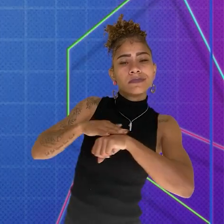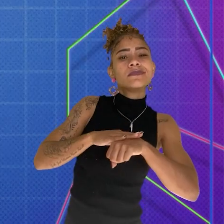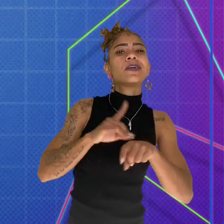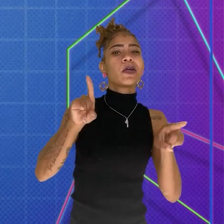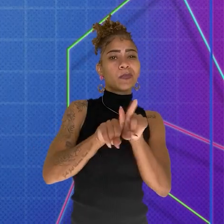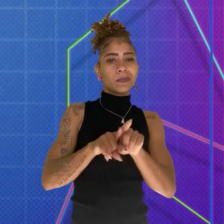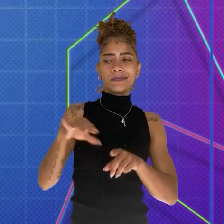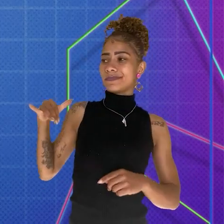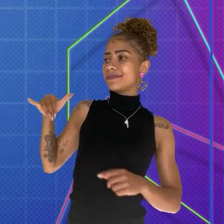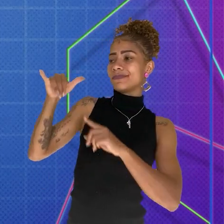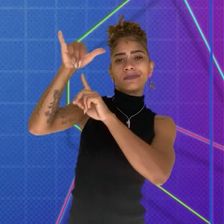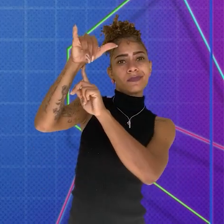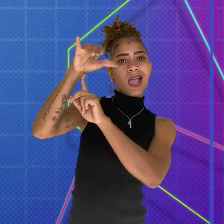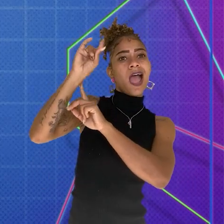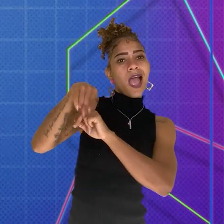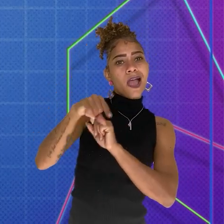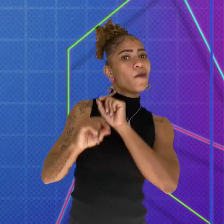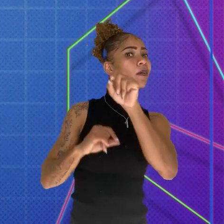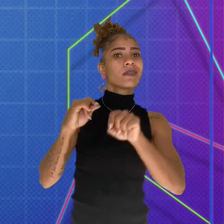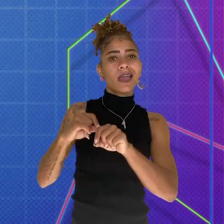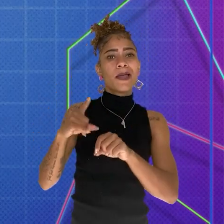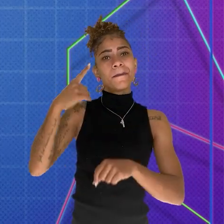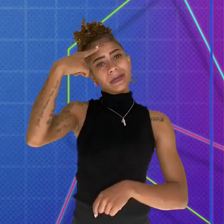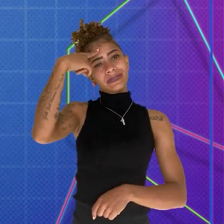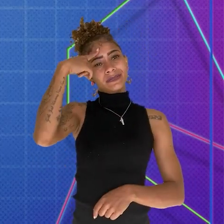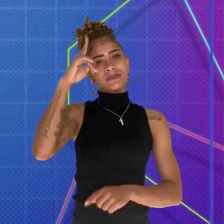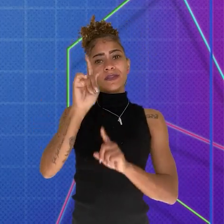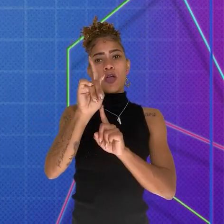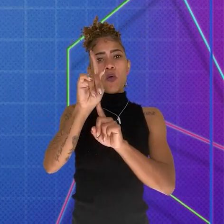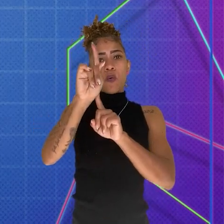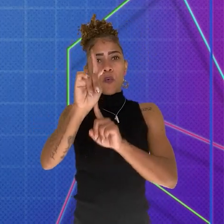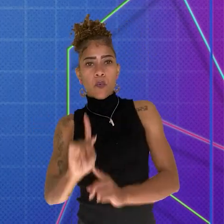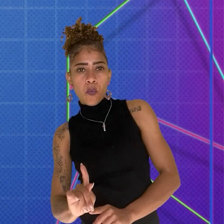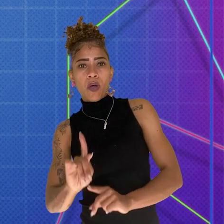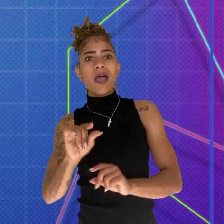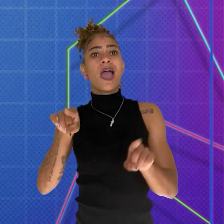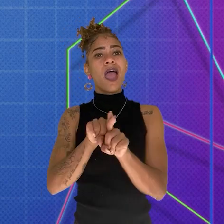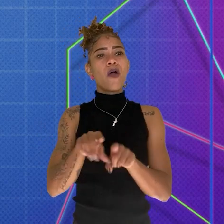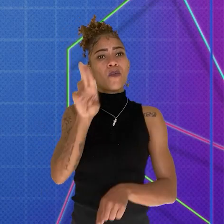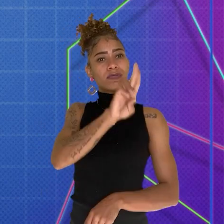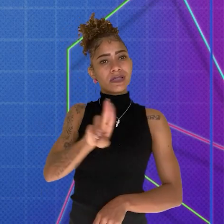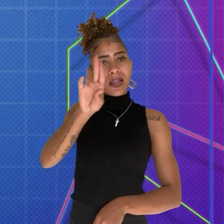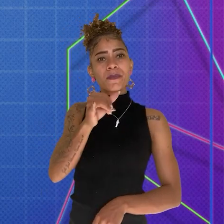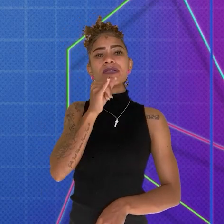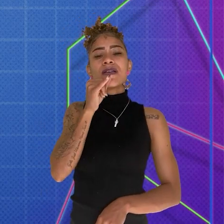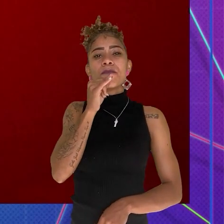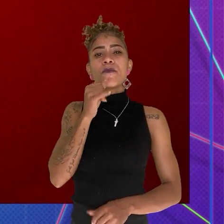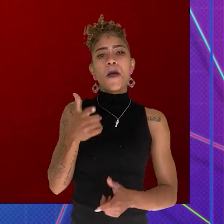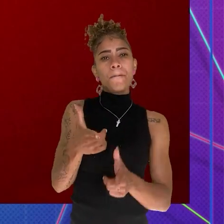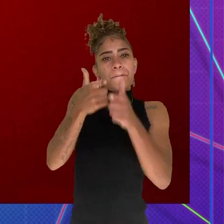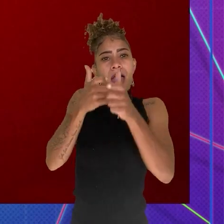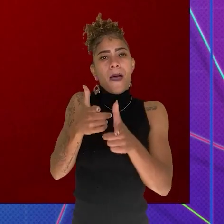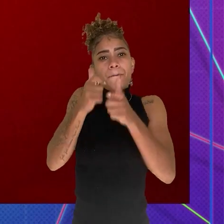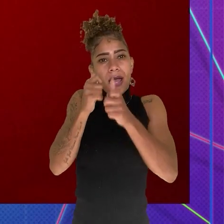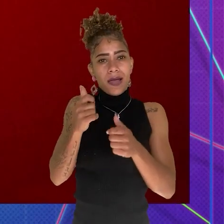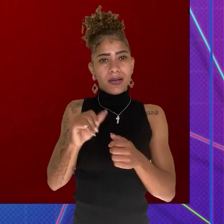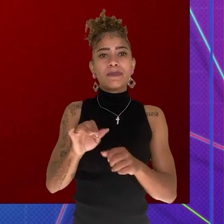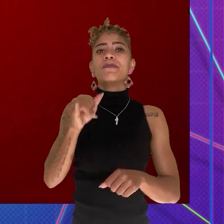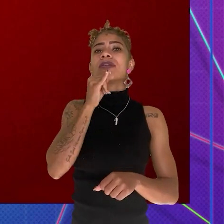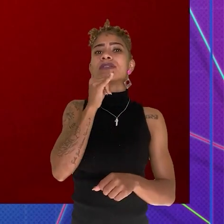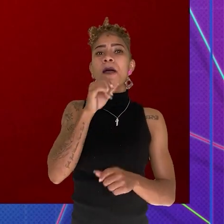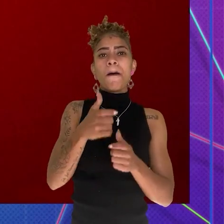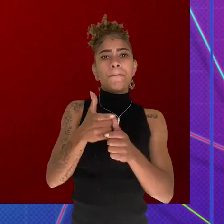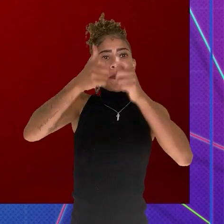avião. Além disso, a modulação sonora a partir da gravidade também pode ser utilizada em jogos de tiro ou ação para simular a